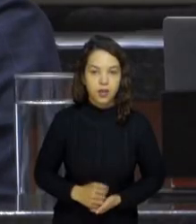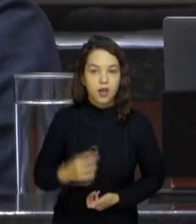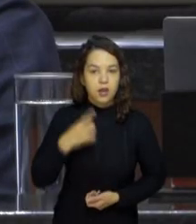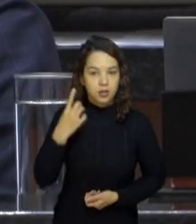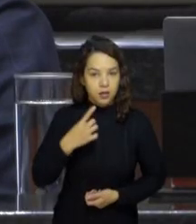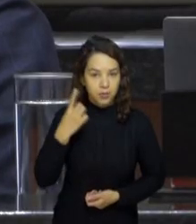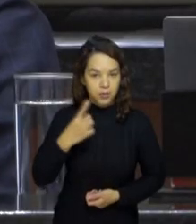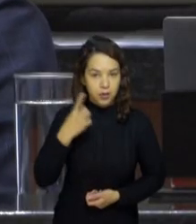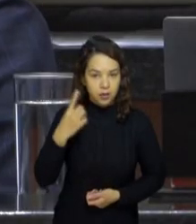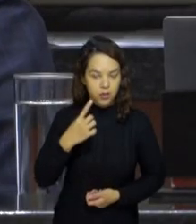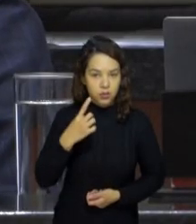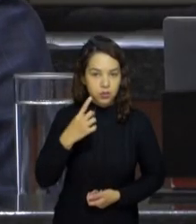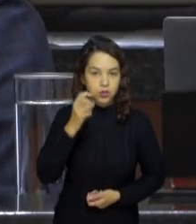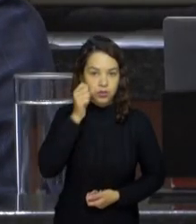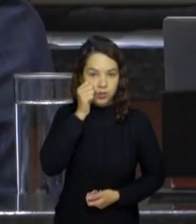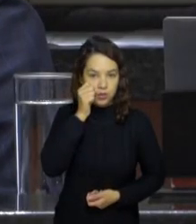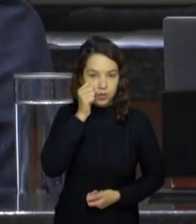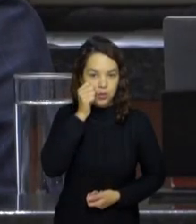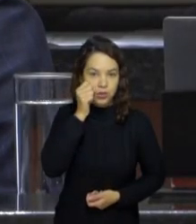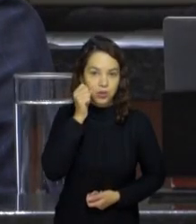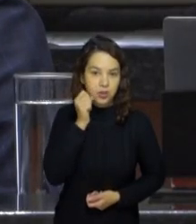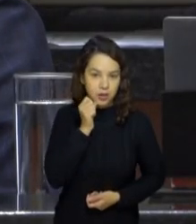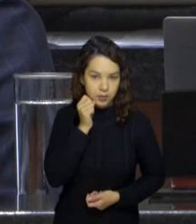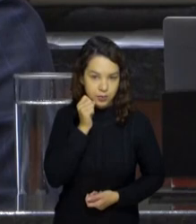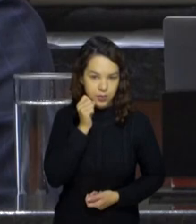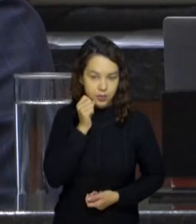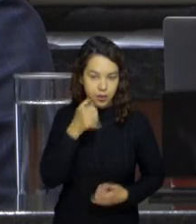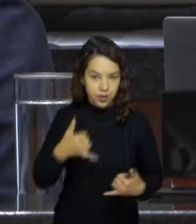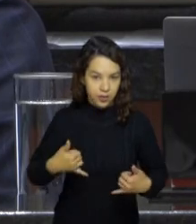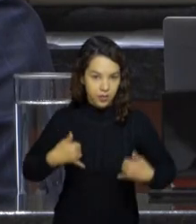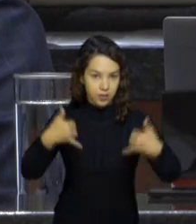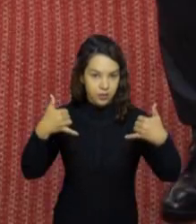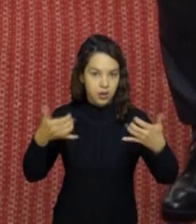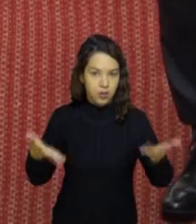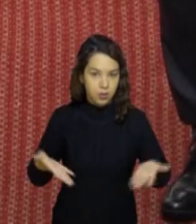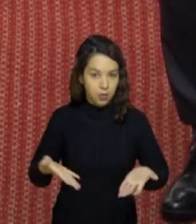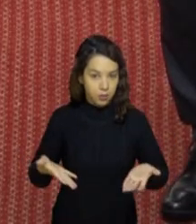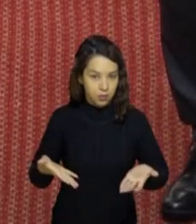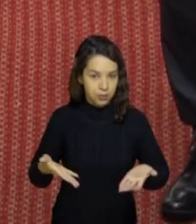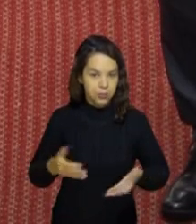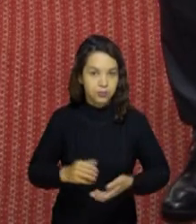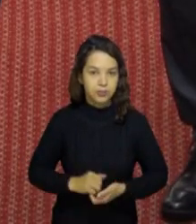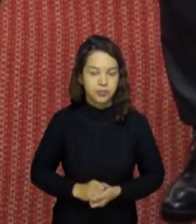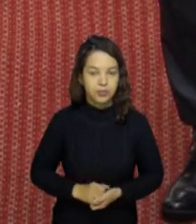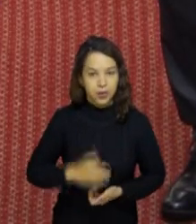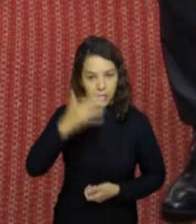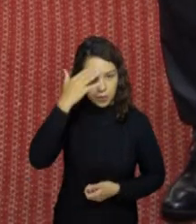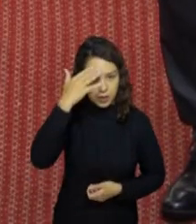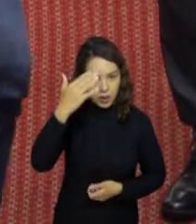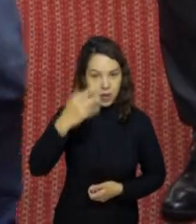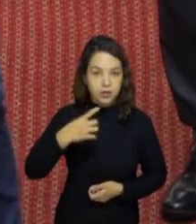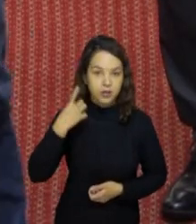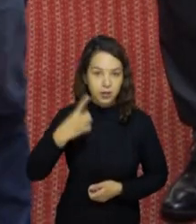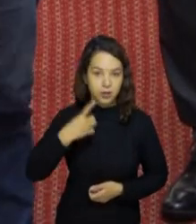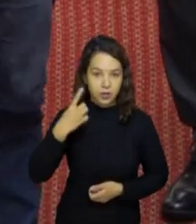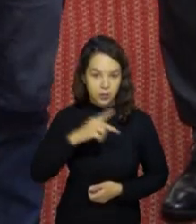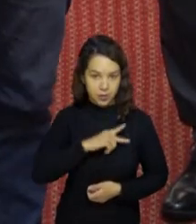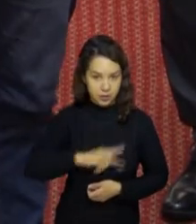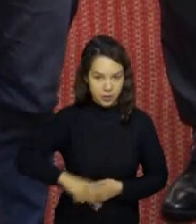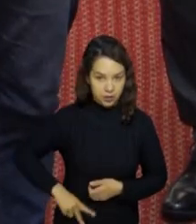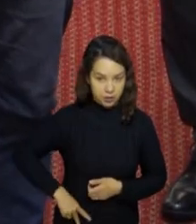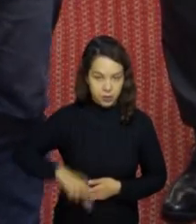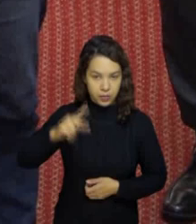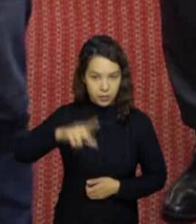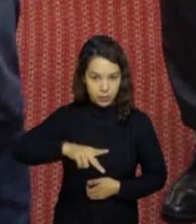Deputado Sorato, nosso aniversariante do dia de hoje, com a palavra. Obrigado, deputado e presidente Padre